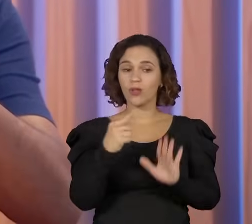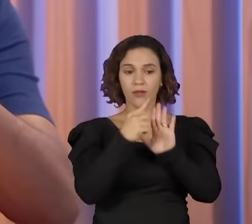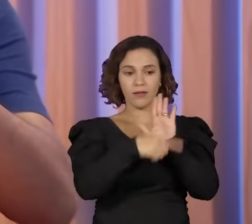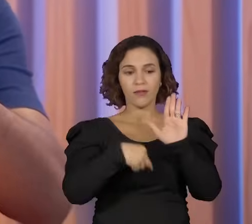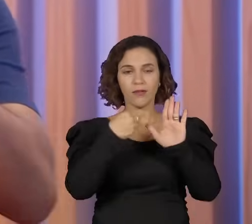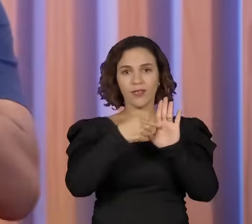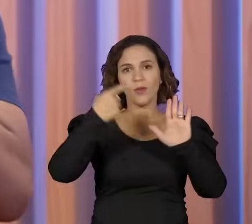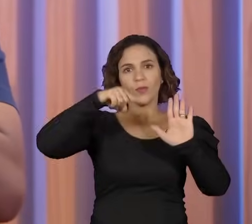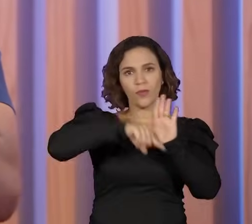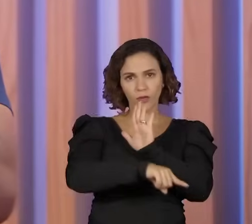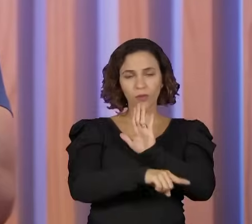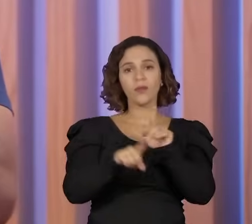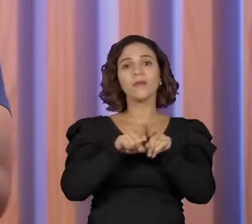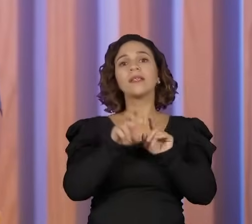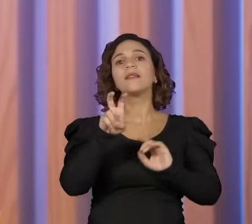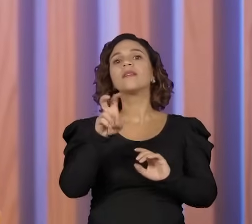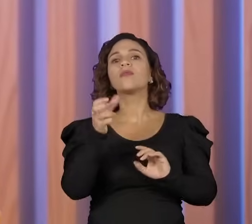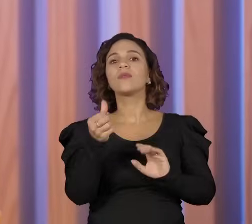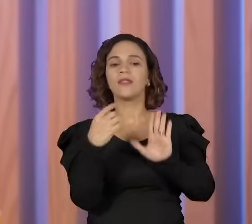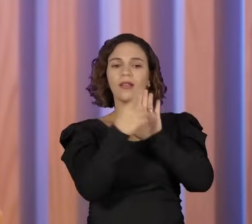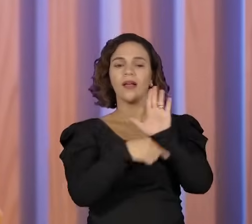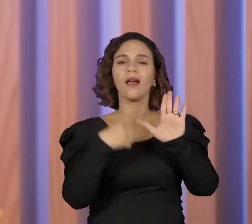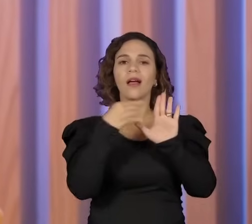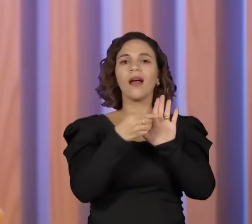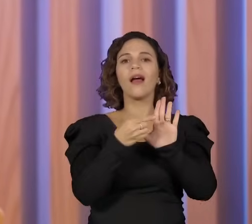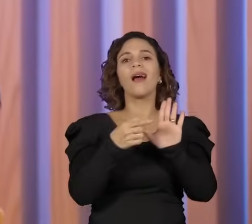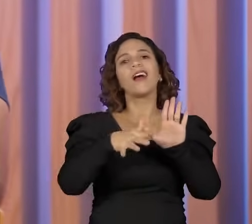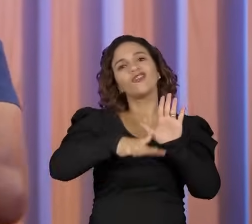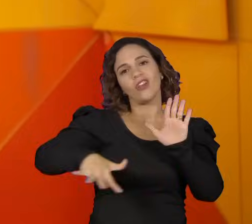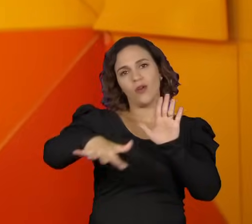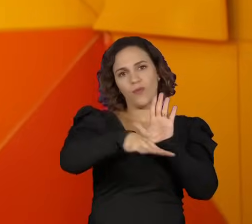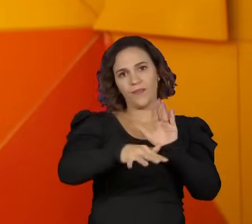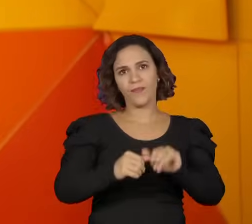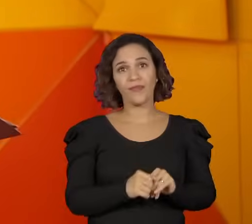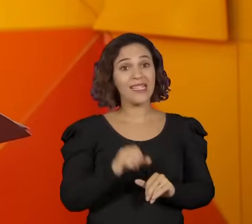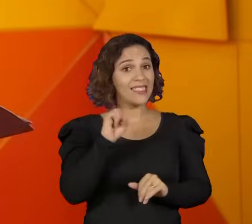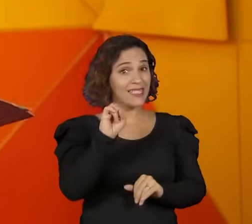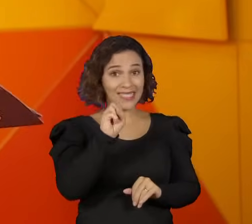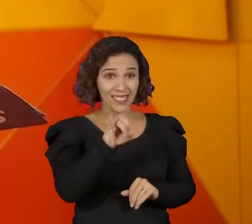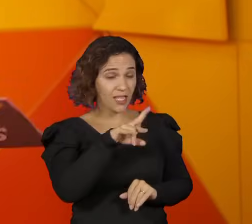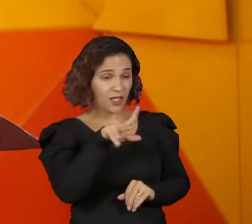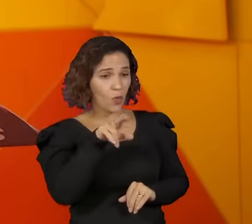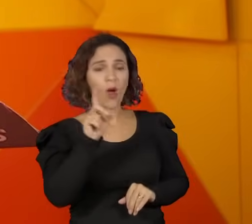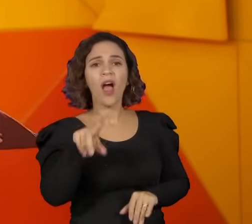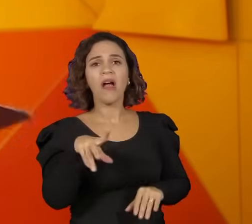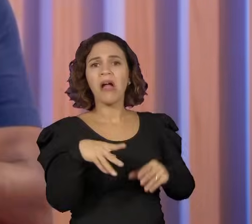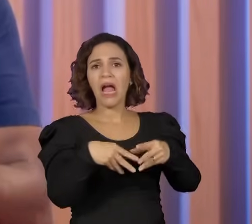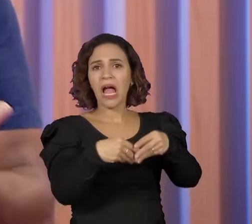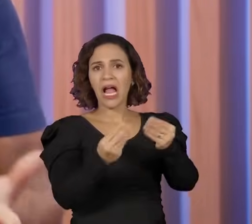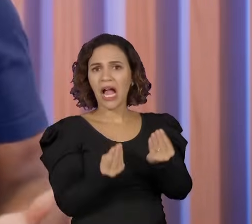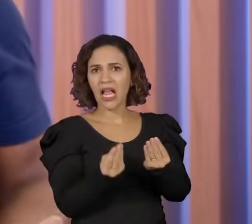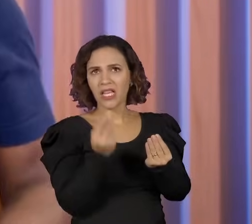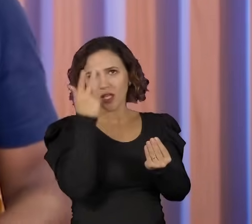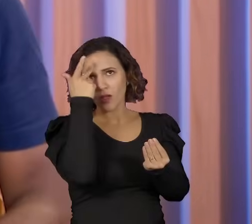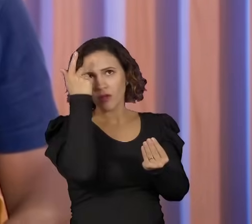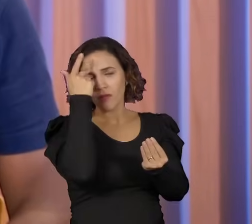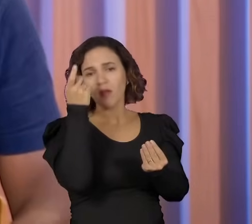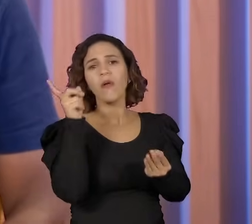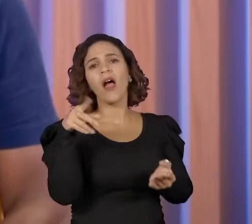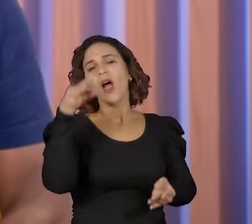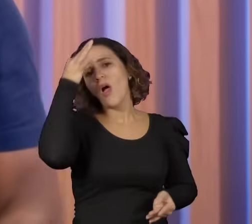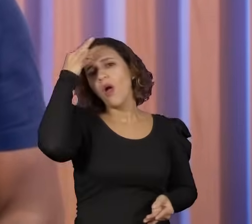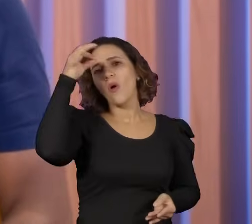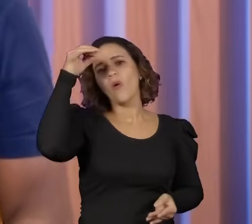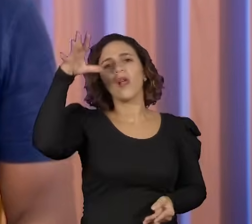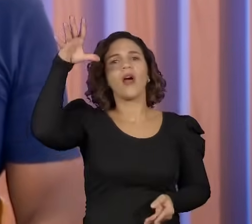arcanos maiores e 56 arcanos menores. E se não for, aí é o quê? É um jogo de cartas só? Um